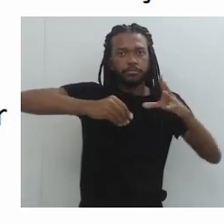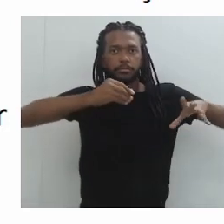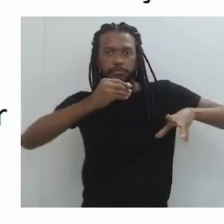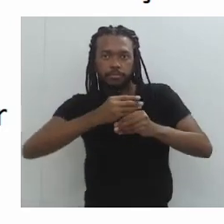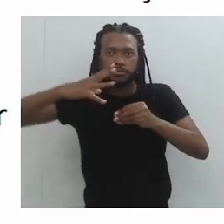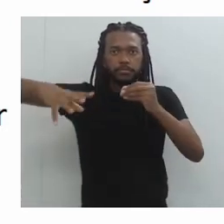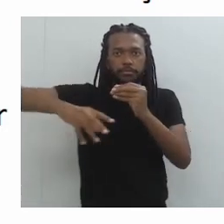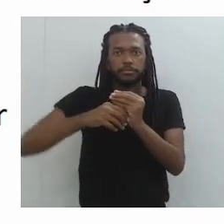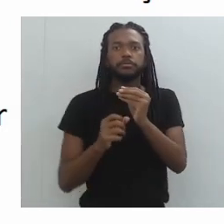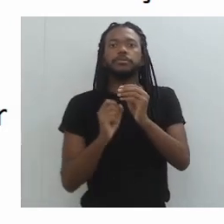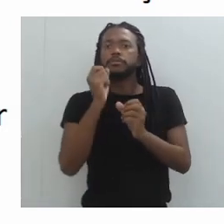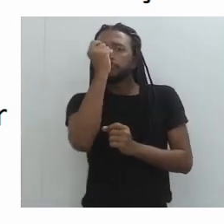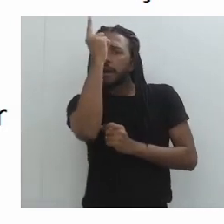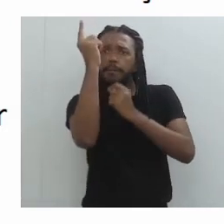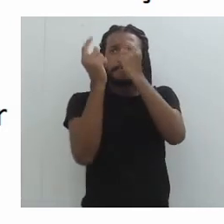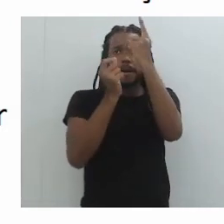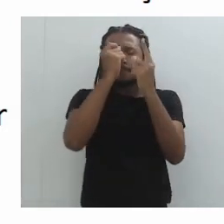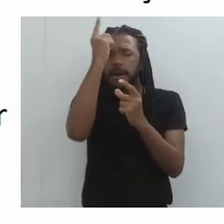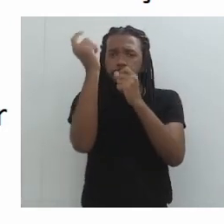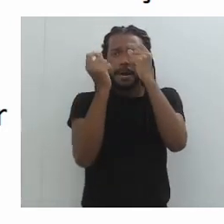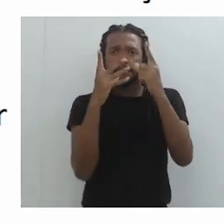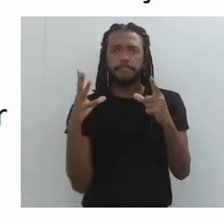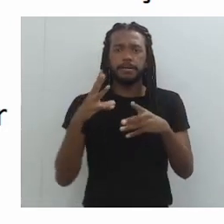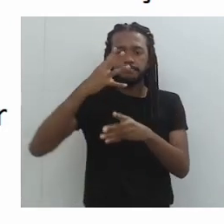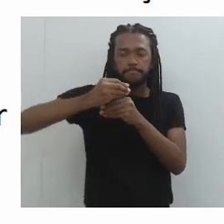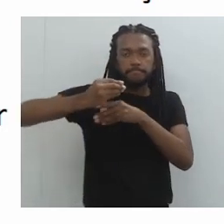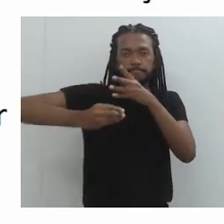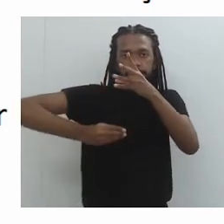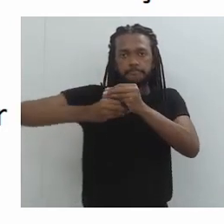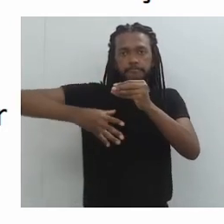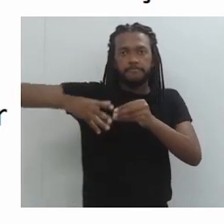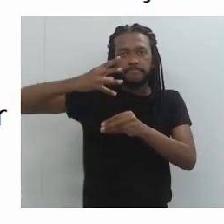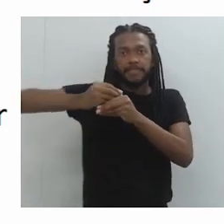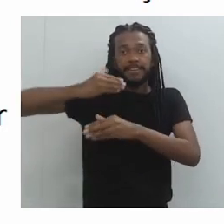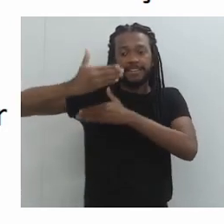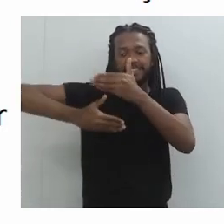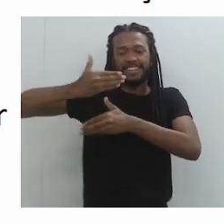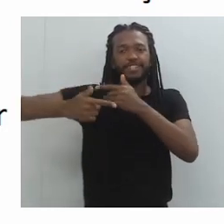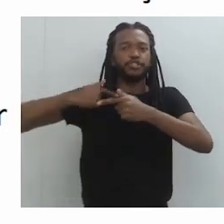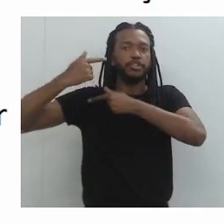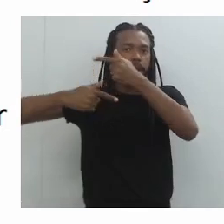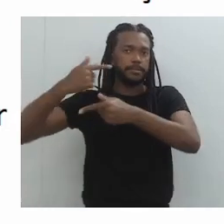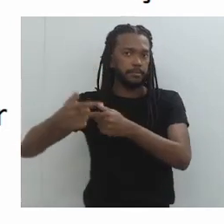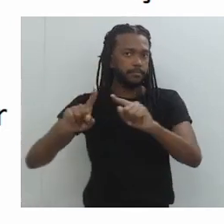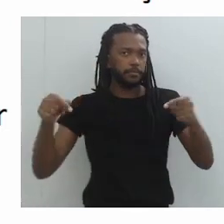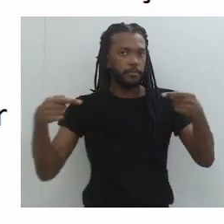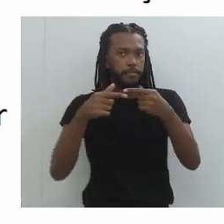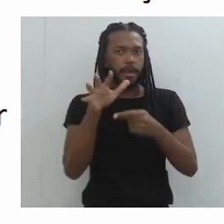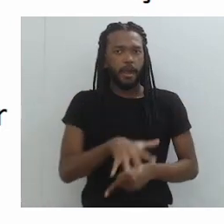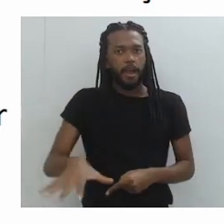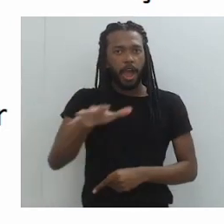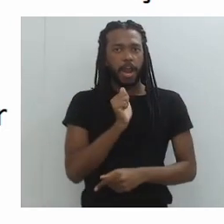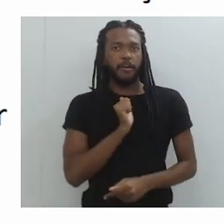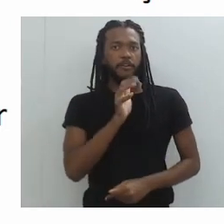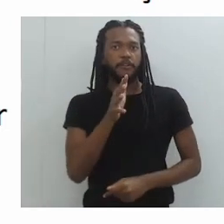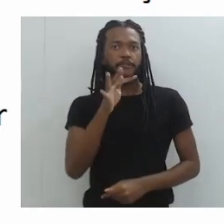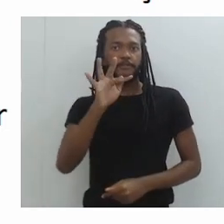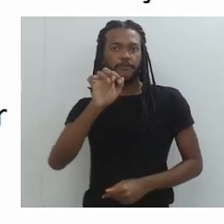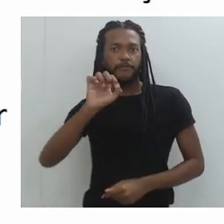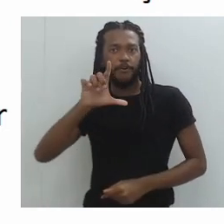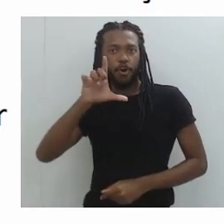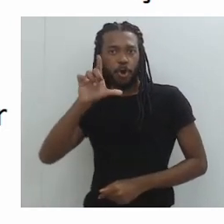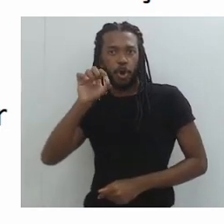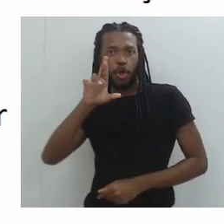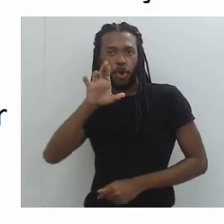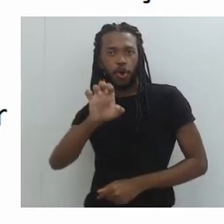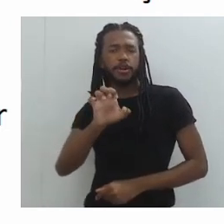criações anônimas de geração para geração. Ligado ao folclore, possuem as características